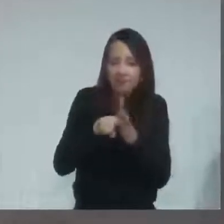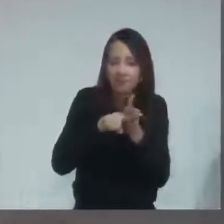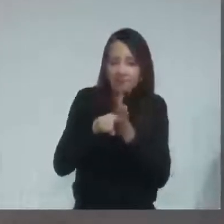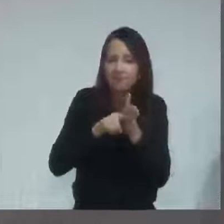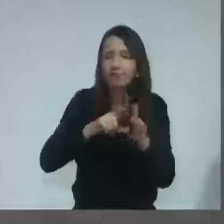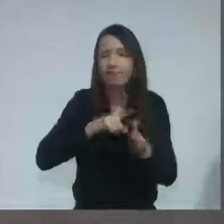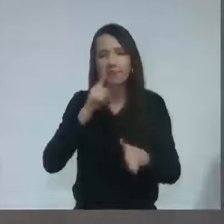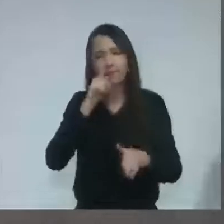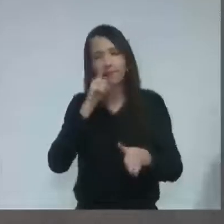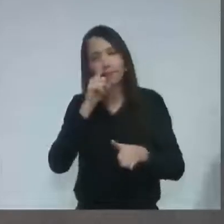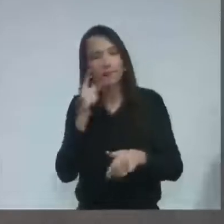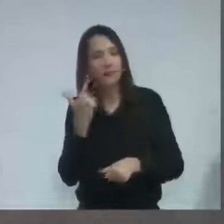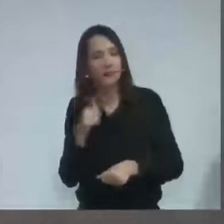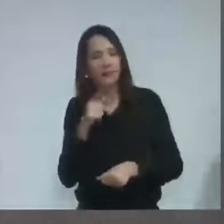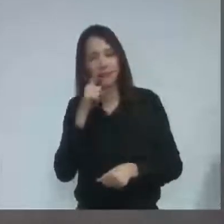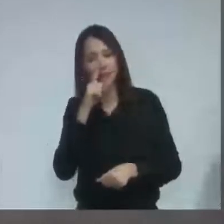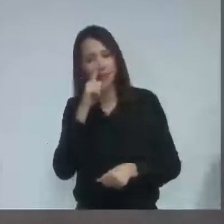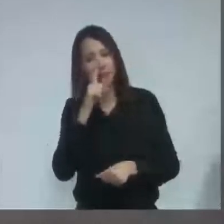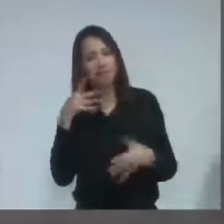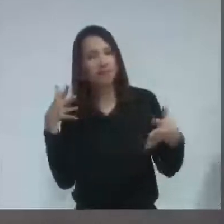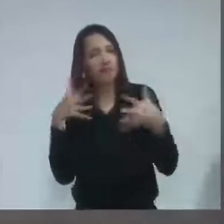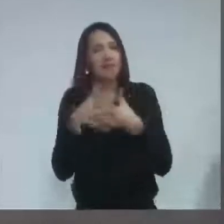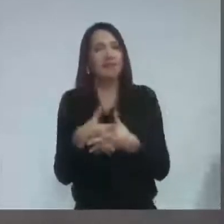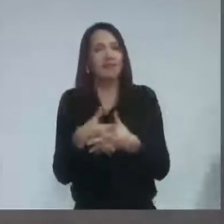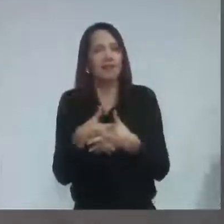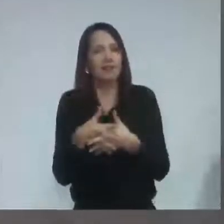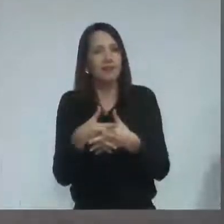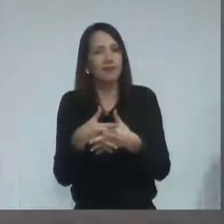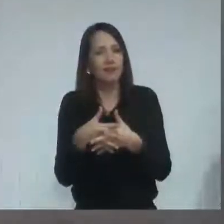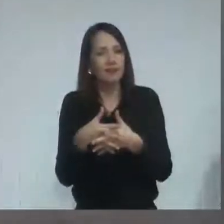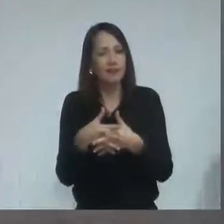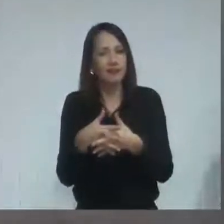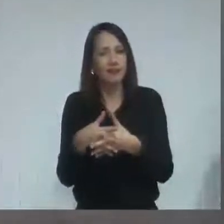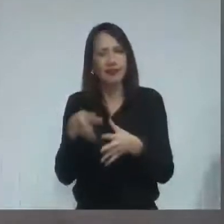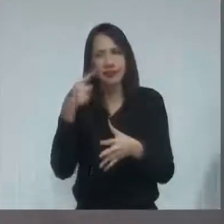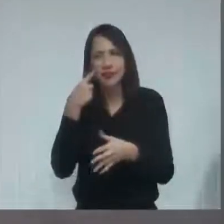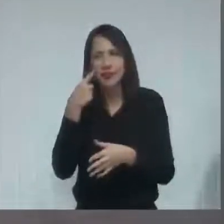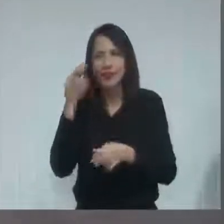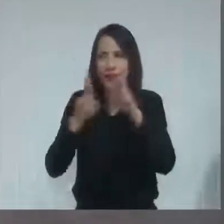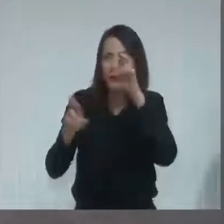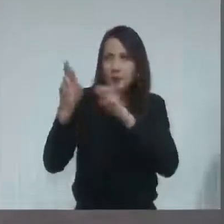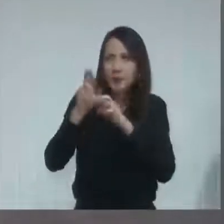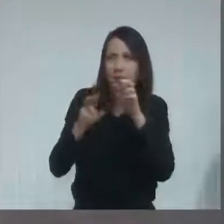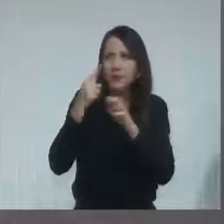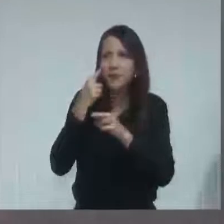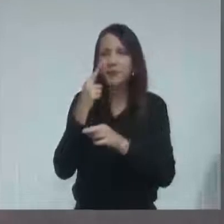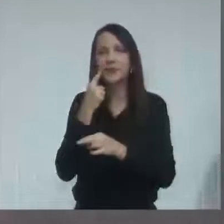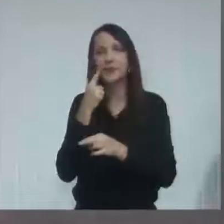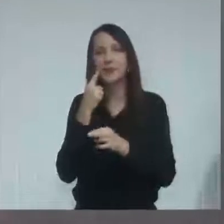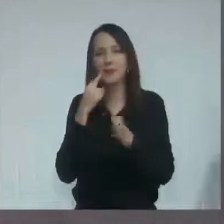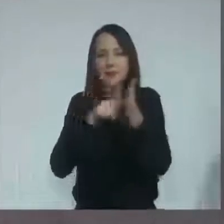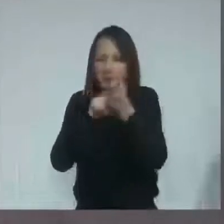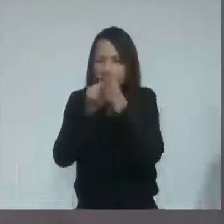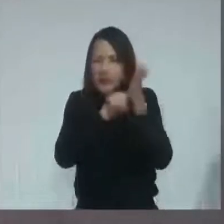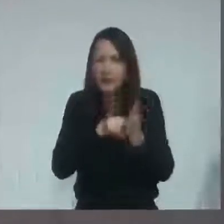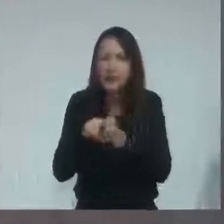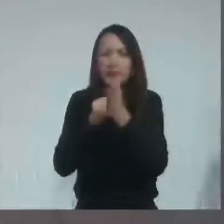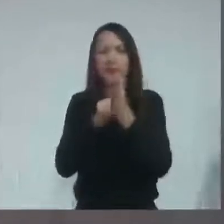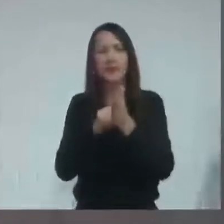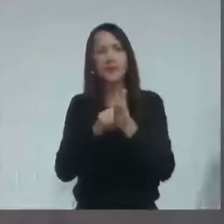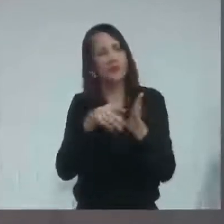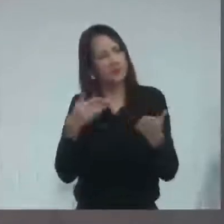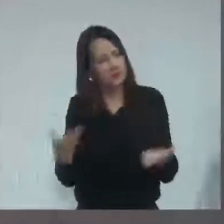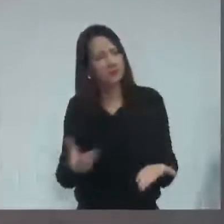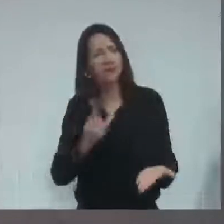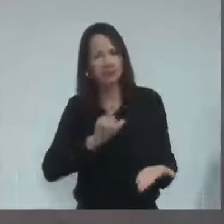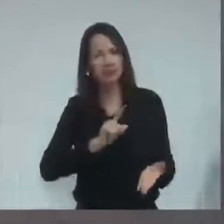existe risco ou não existe risco de interferência no rumo das investigações. Né? Então, falando em termos... O máximo, lógico, eu